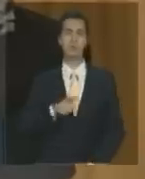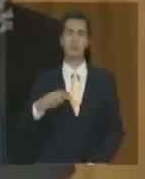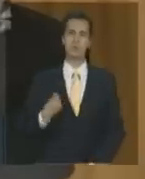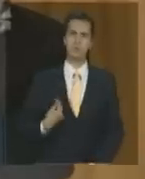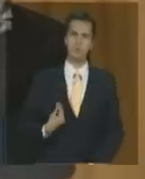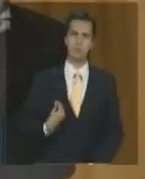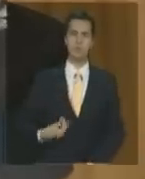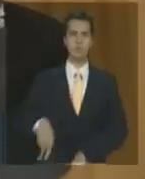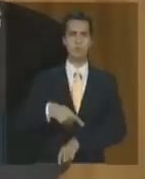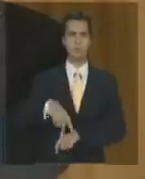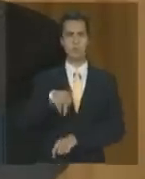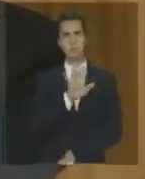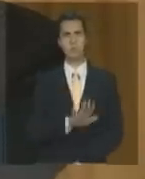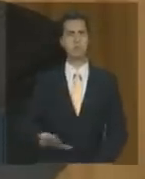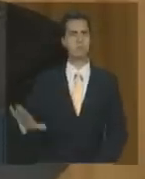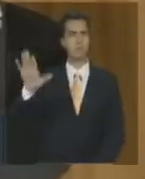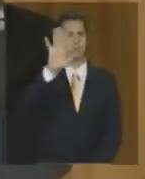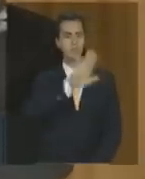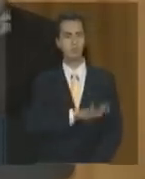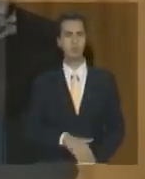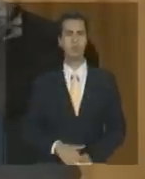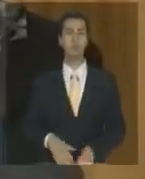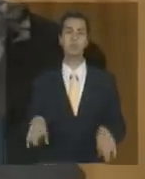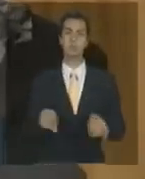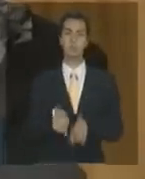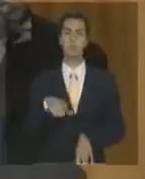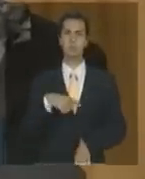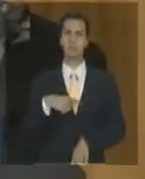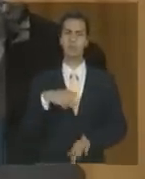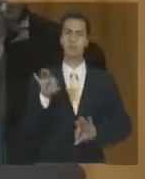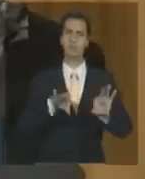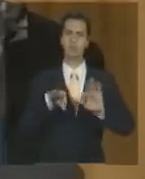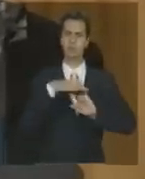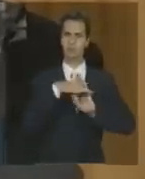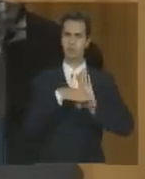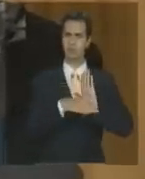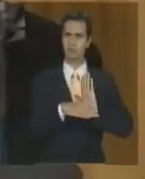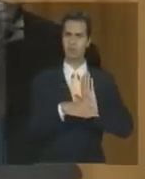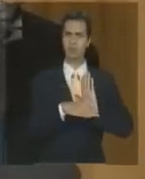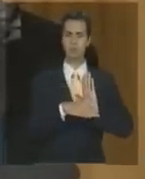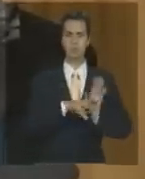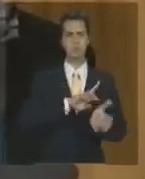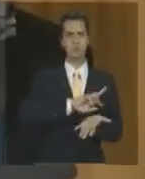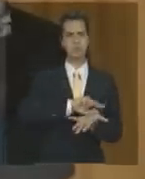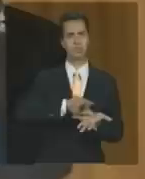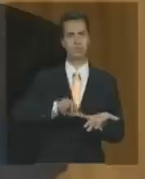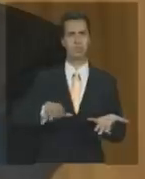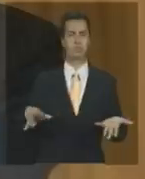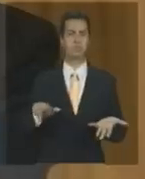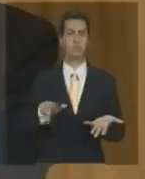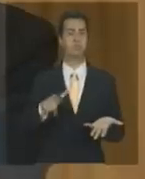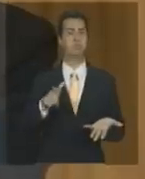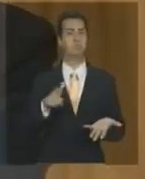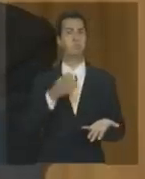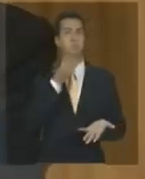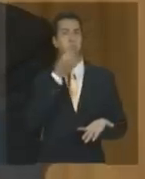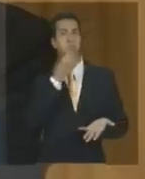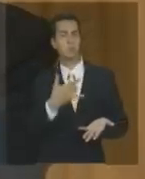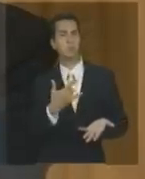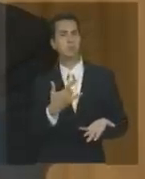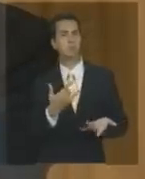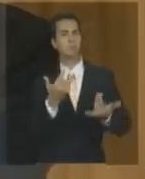país e que também tinha um programa muito diversificado, que o tornou muito, um parceiro muito